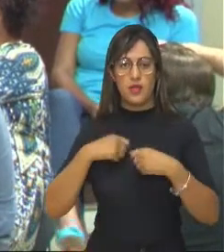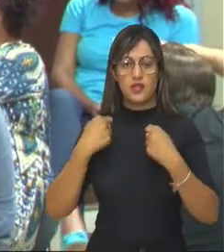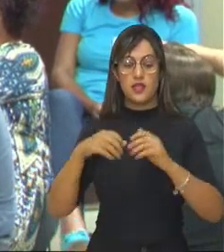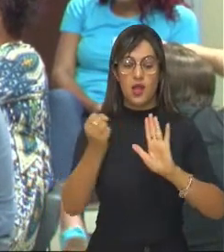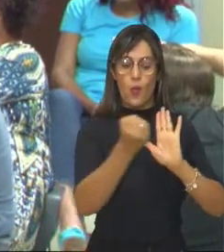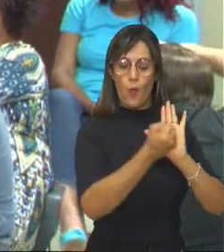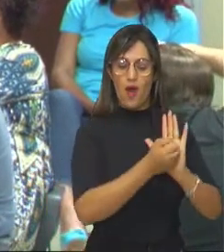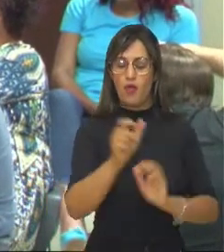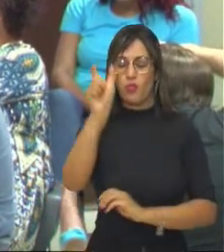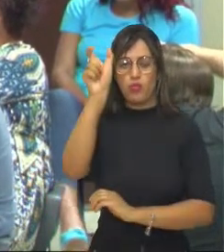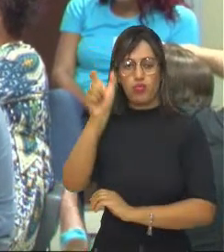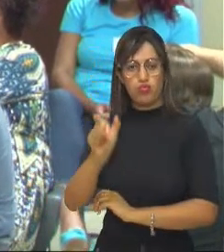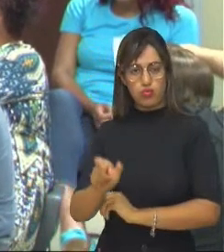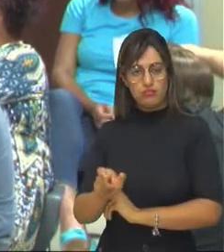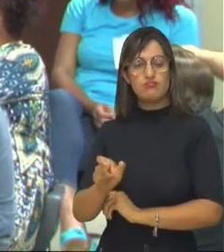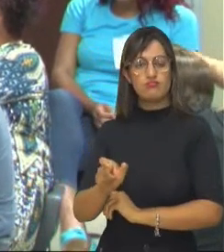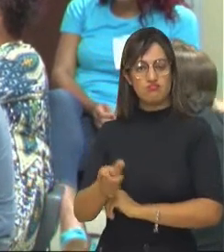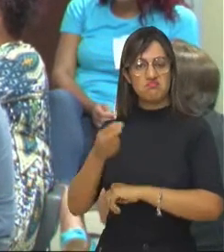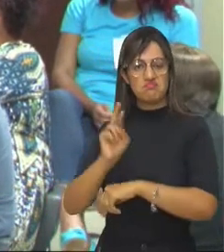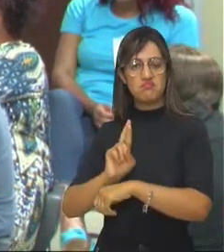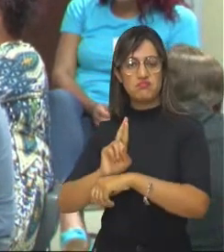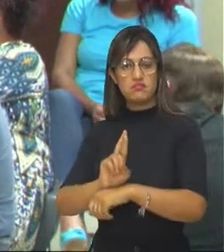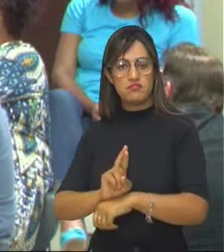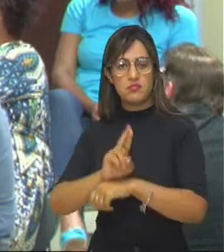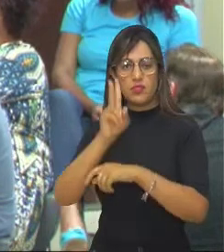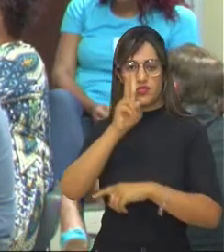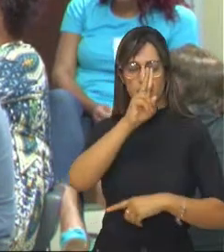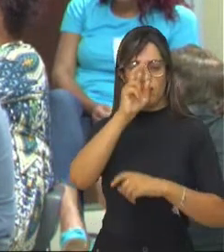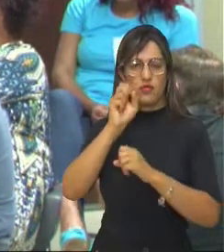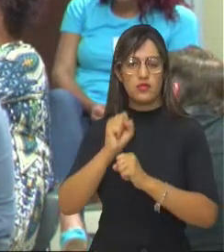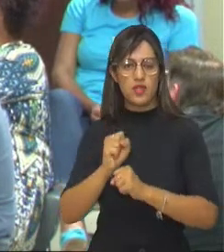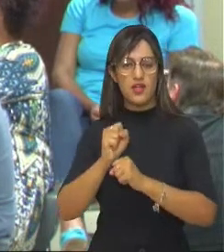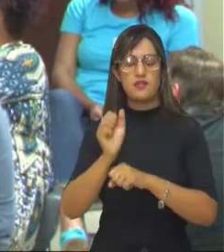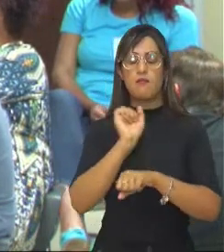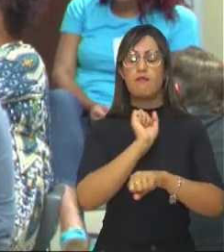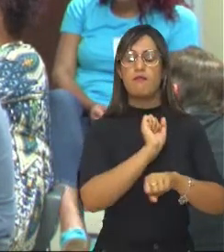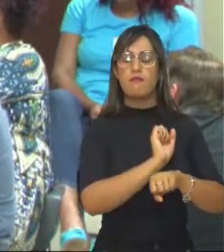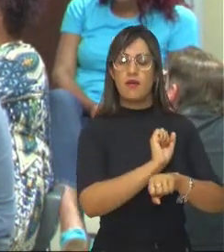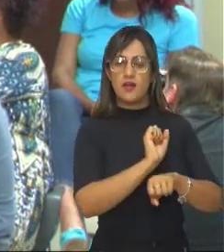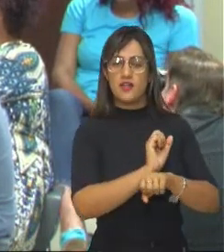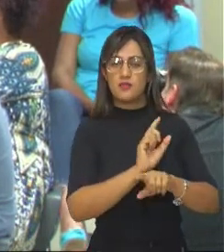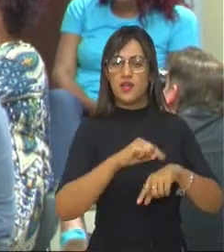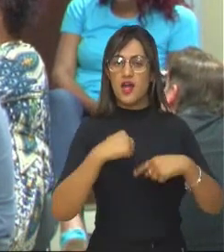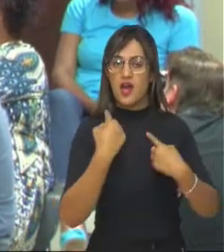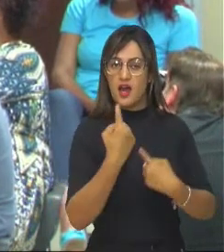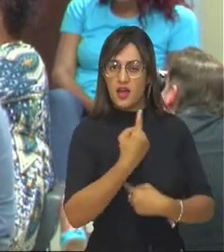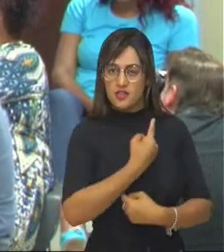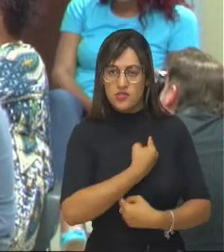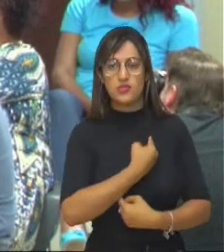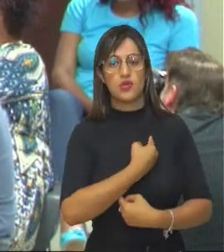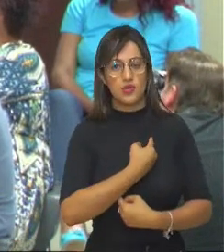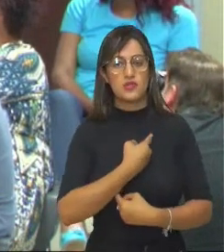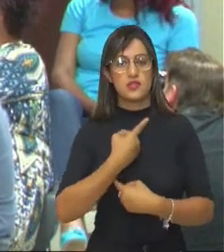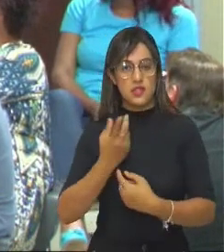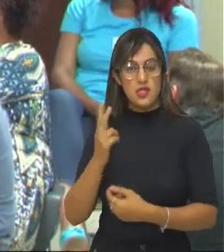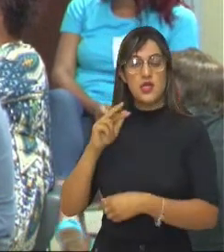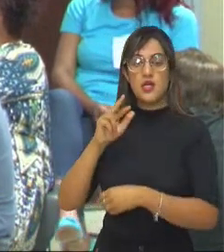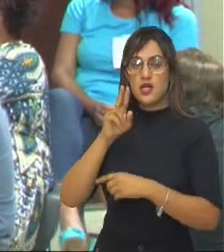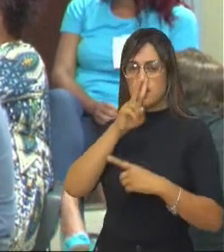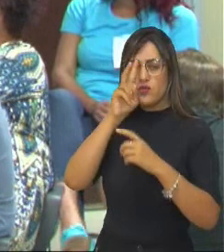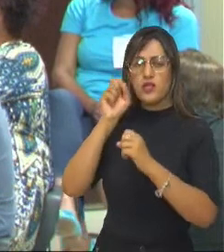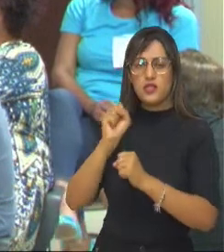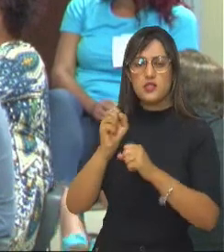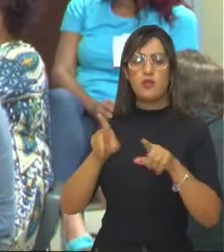um ícone, como um símbolo de resistência, para inspirar as nossas resistências. Por isso,